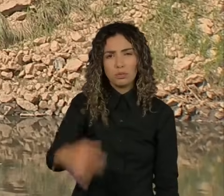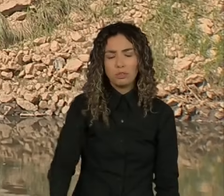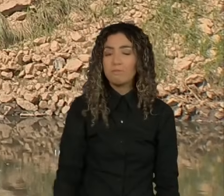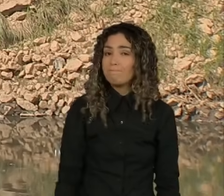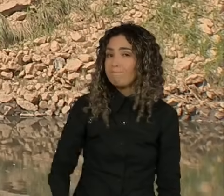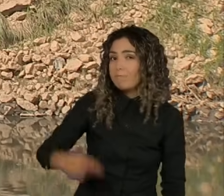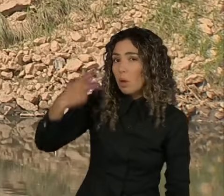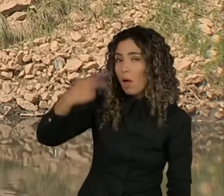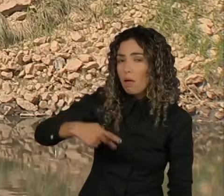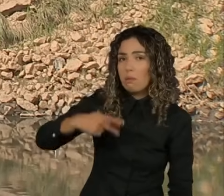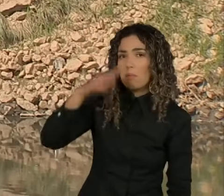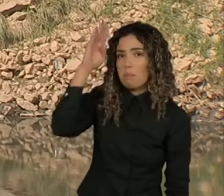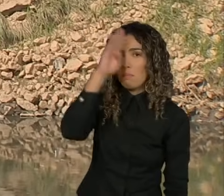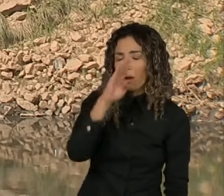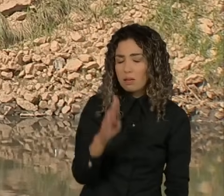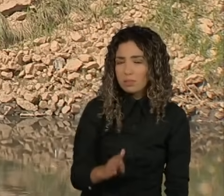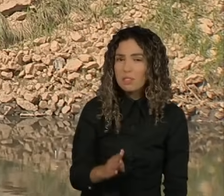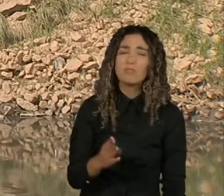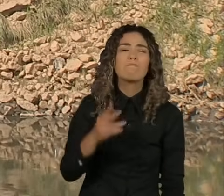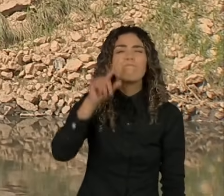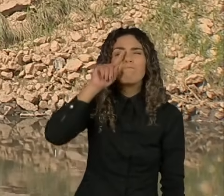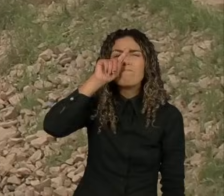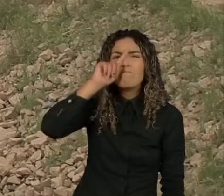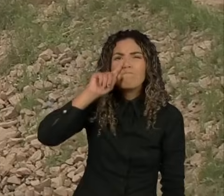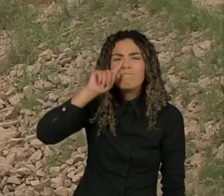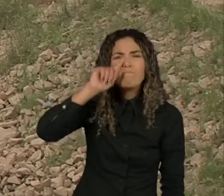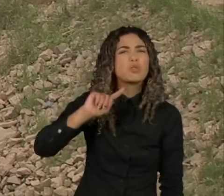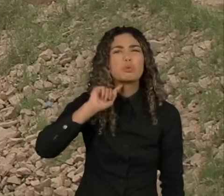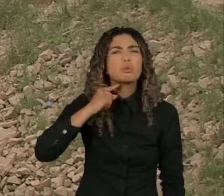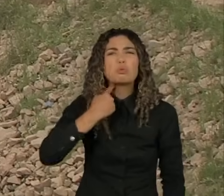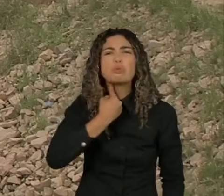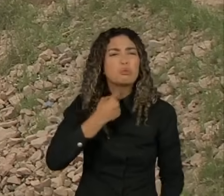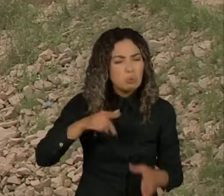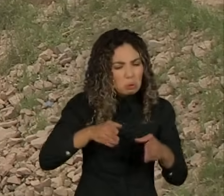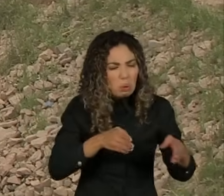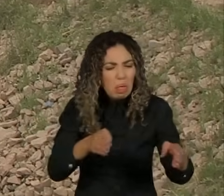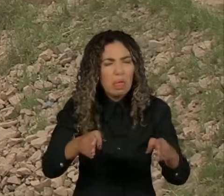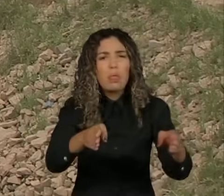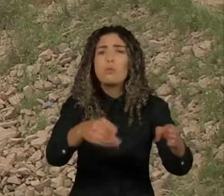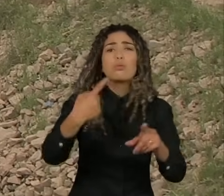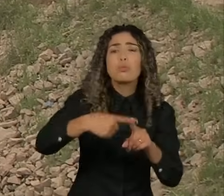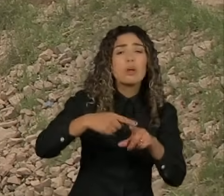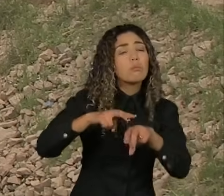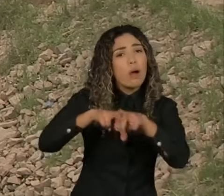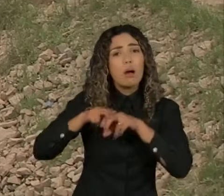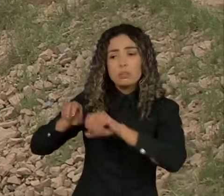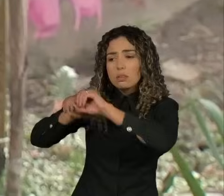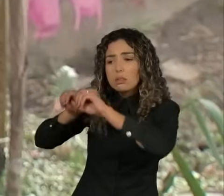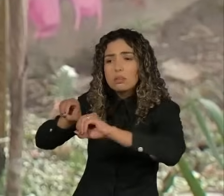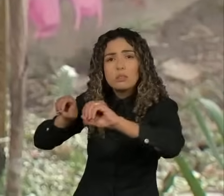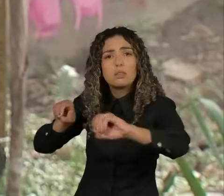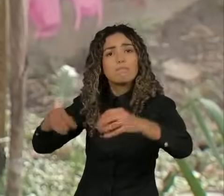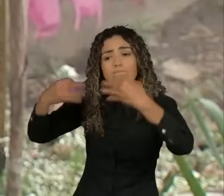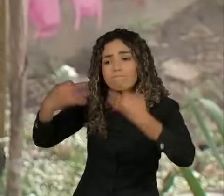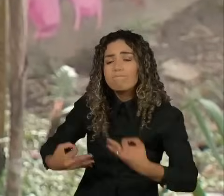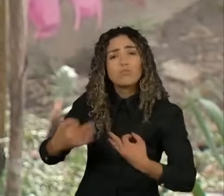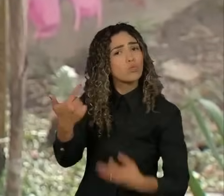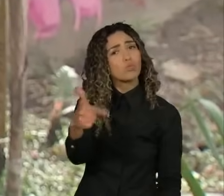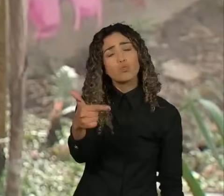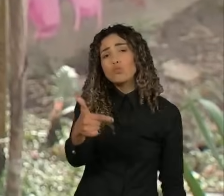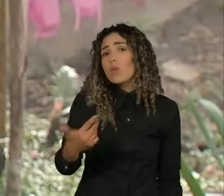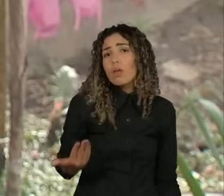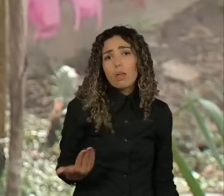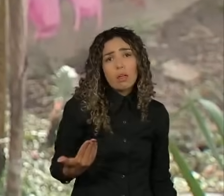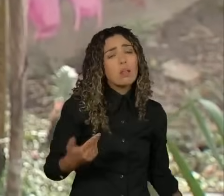No Brasil, uma das maiores ameaças aos rios é a falta de saneamento básico. Precisamos de mais recursos